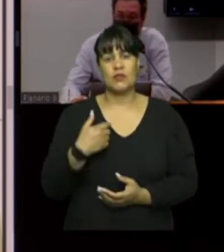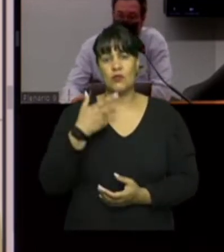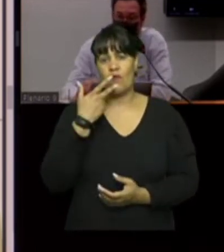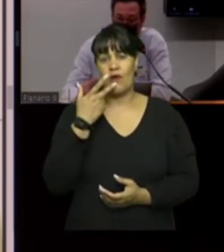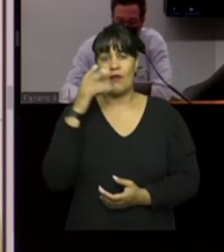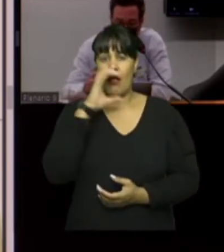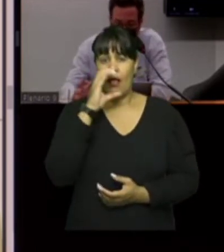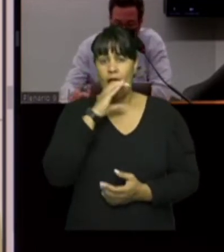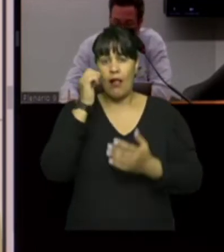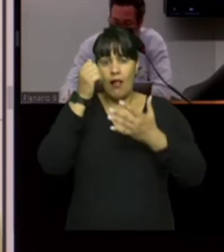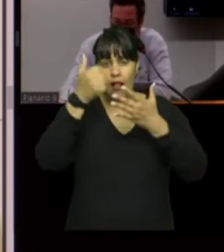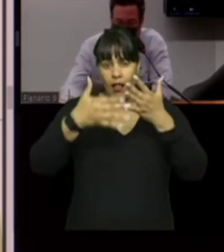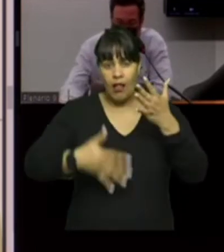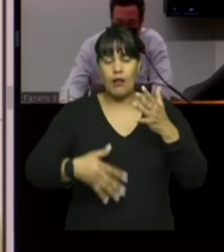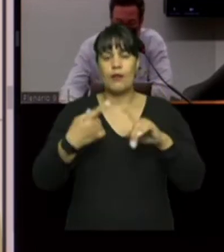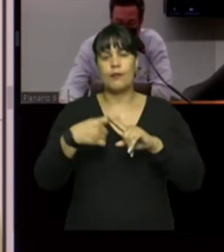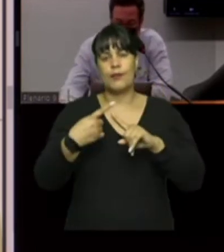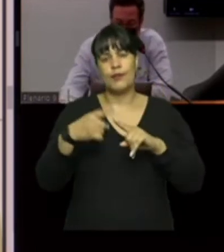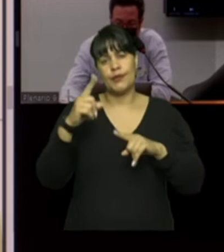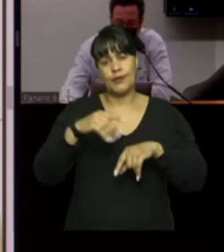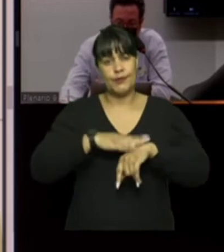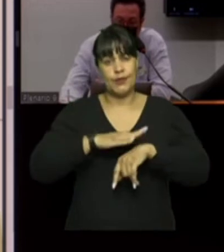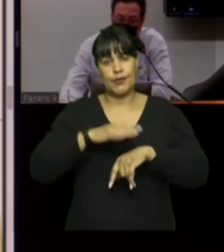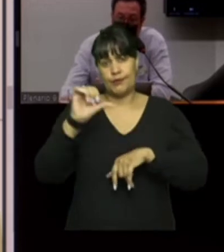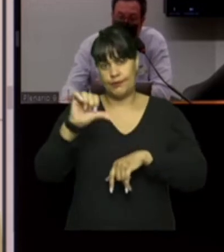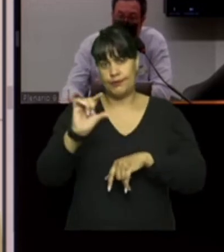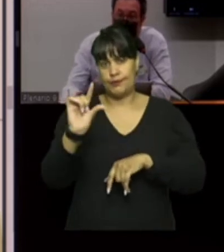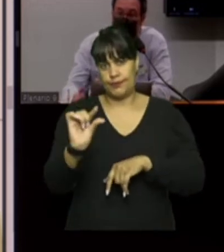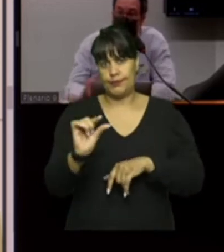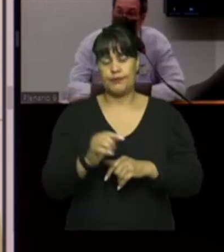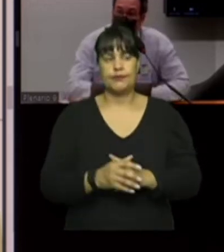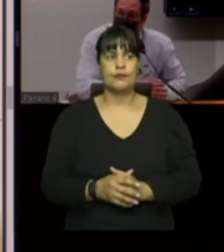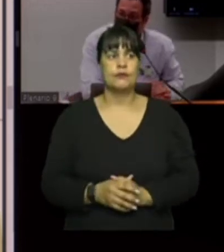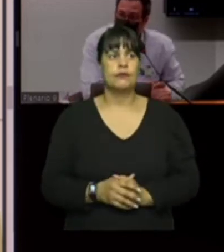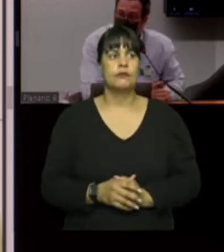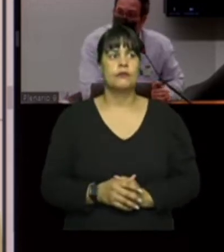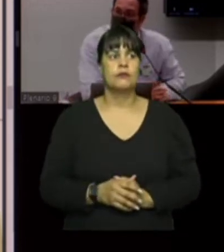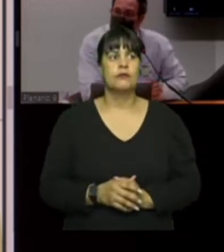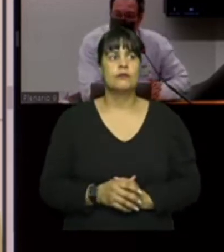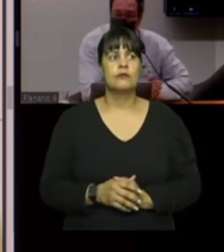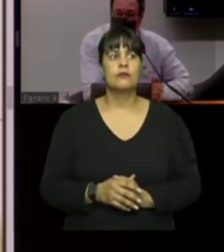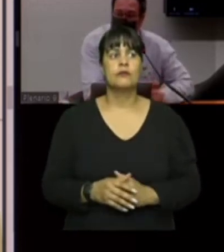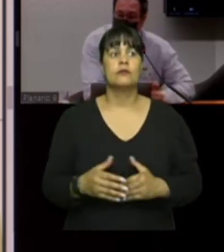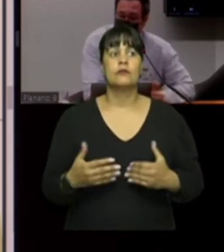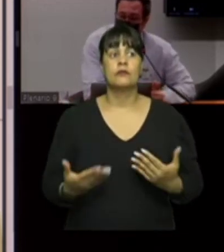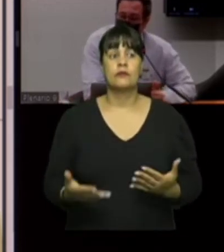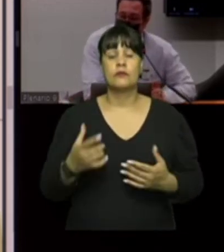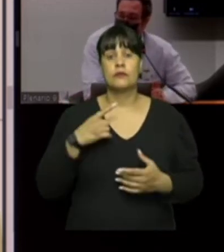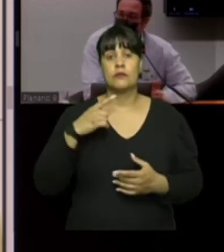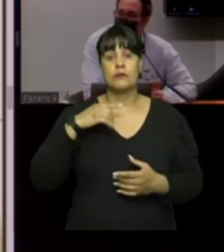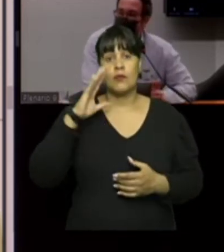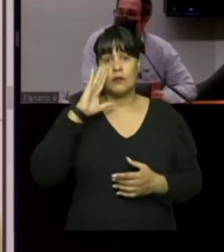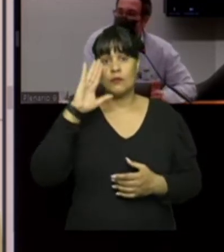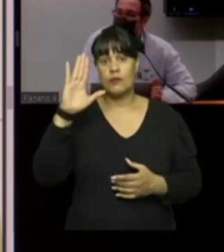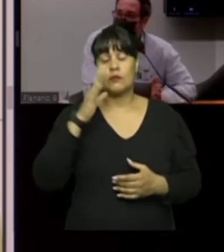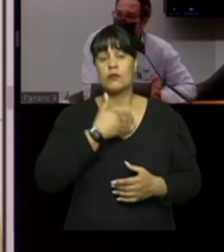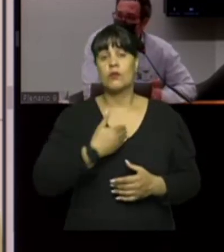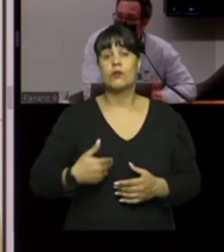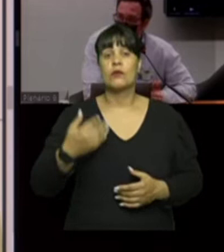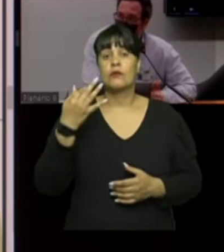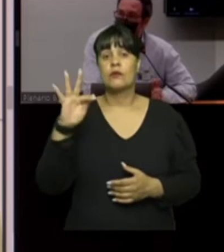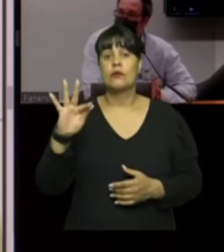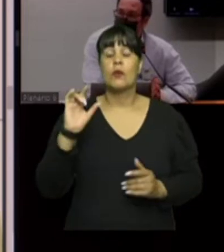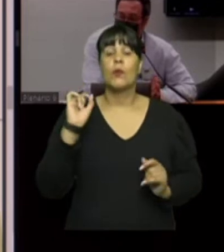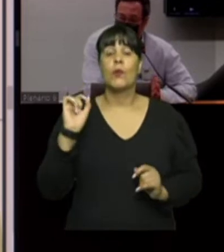então peço desculpa pelo acelero da fala aqui. Como disse no começo, a prioridade do governo federal tem